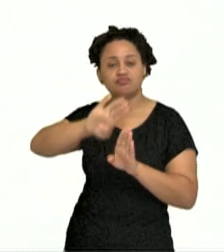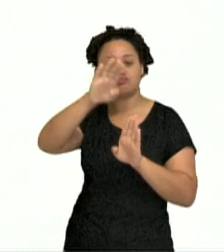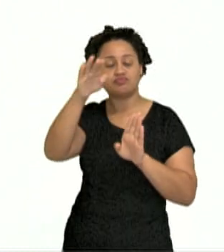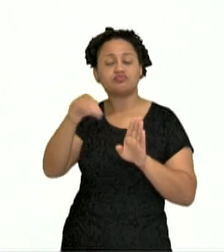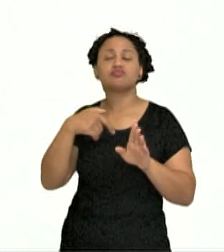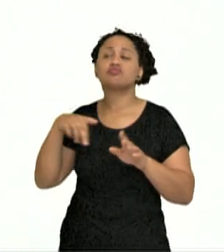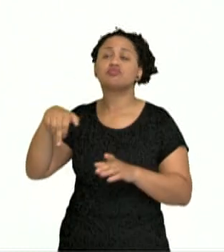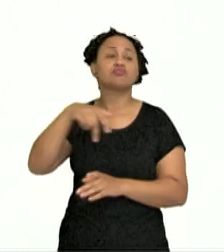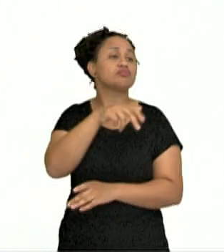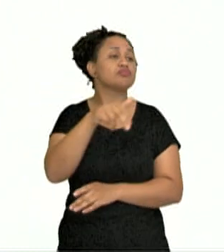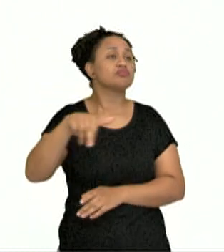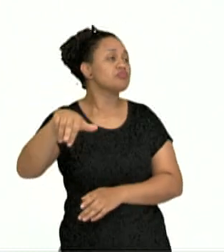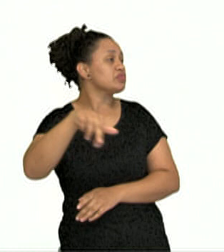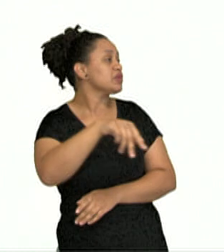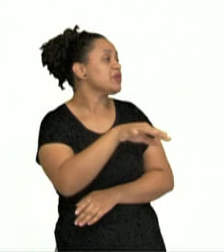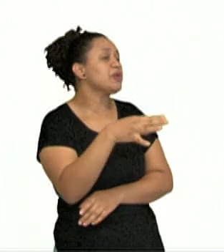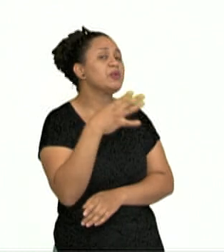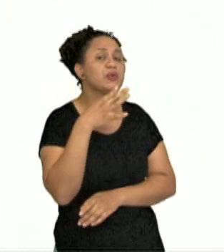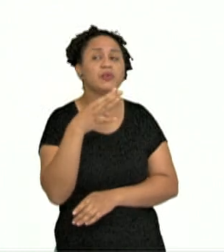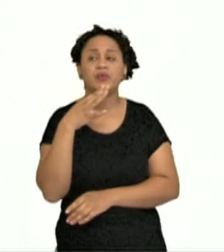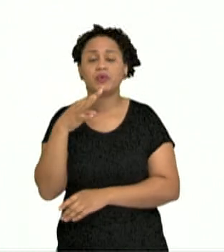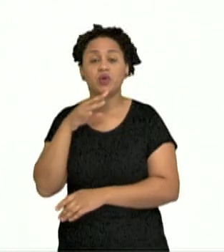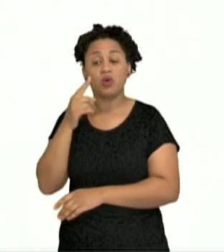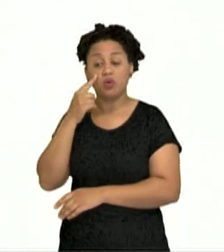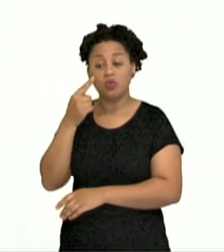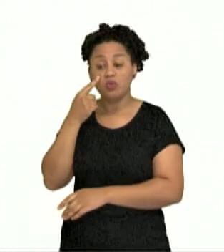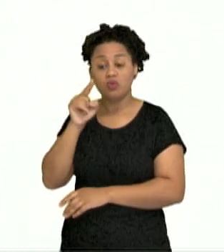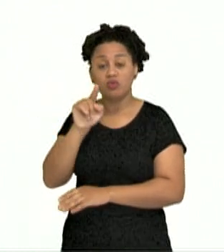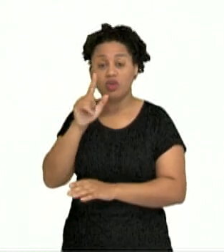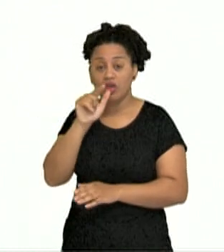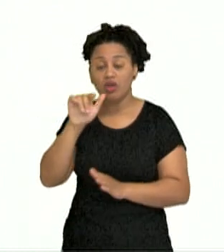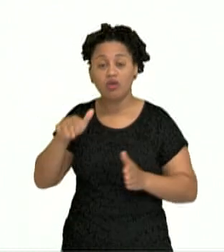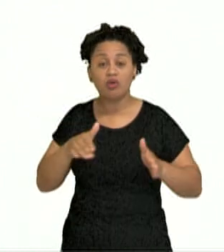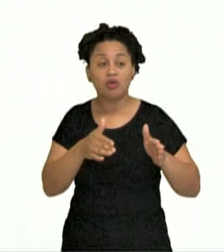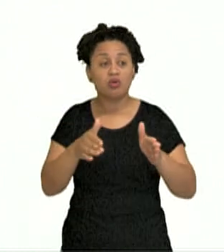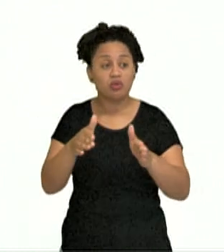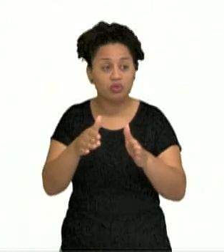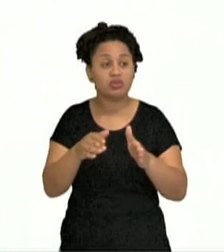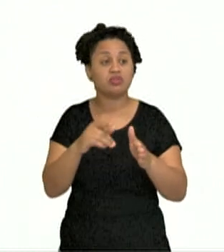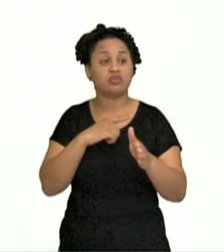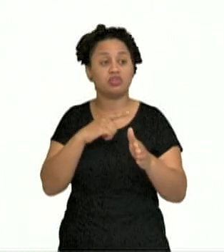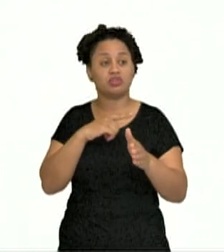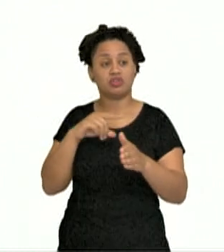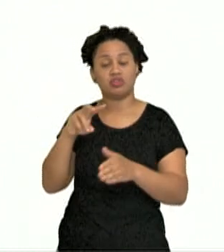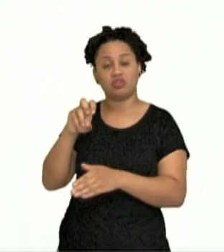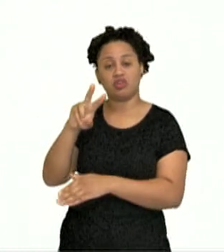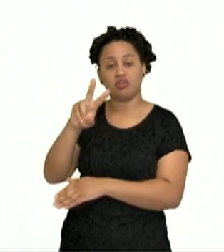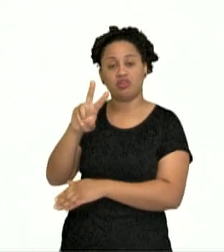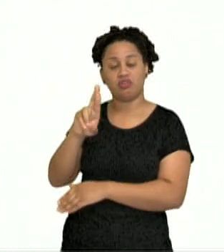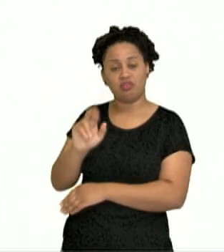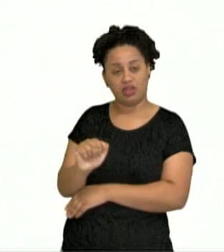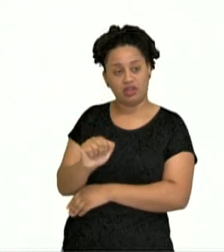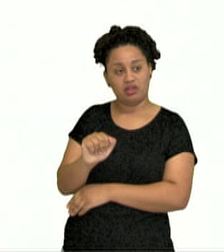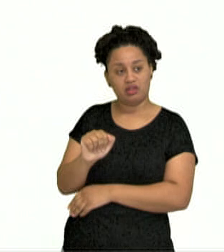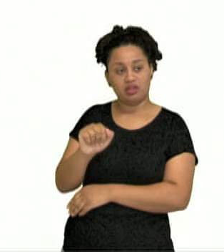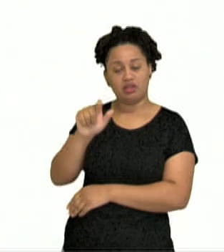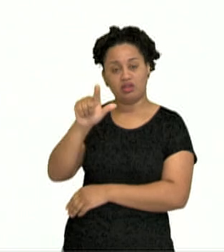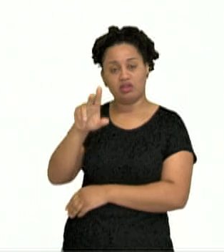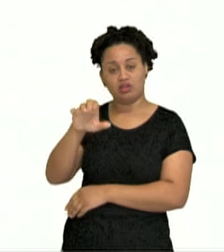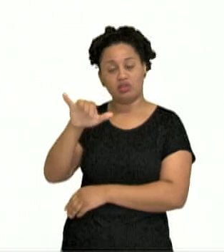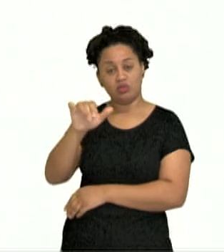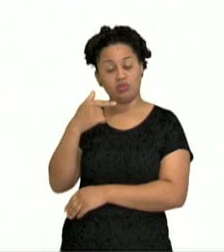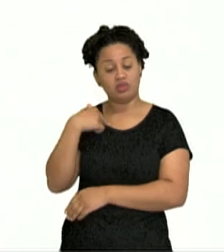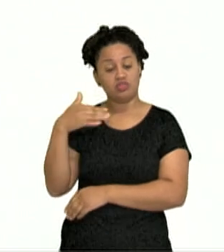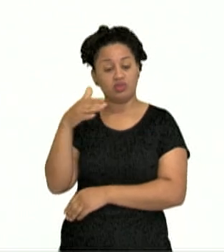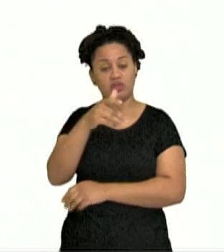andaram por toda a parte e ao verem o riozinho, onde Vera e Lúcia tinham ido pescar uma vez com o